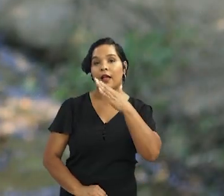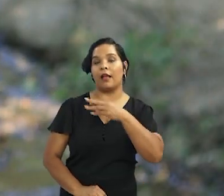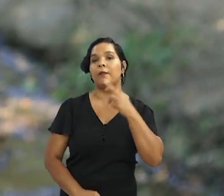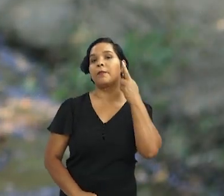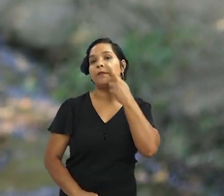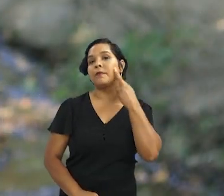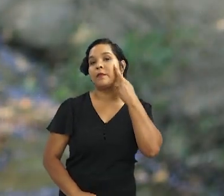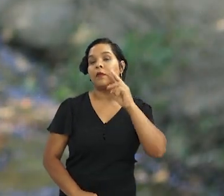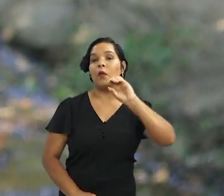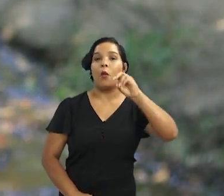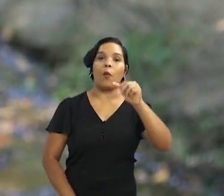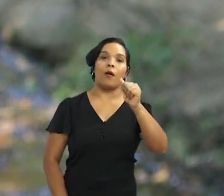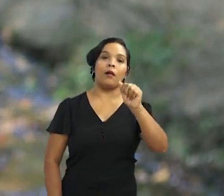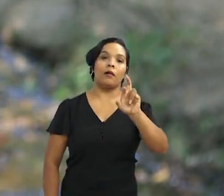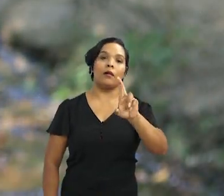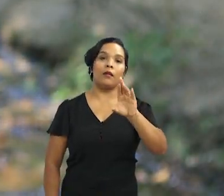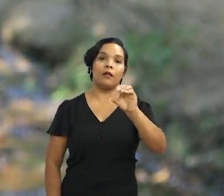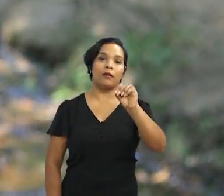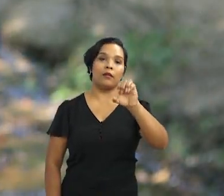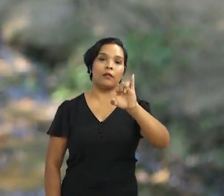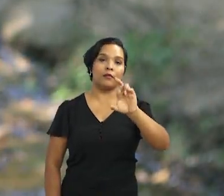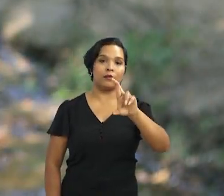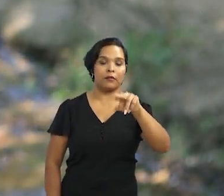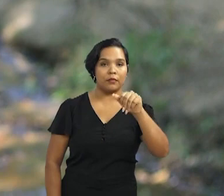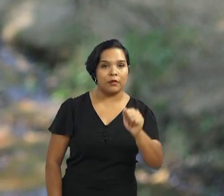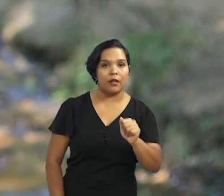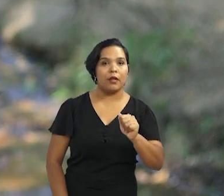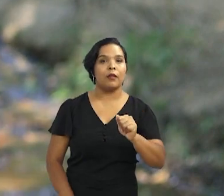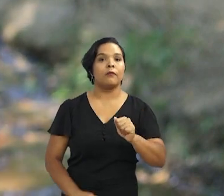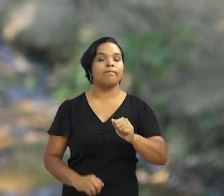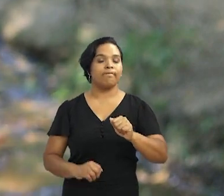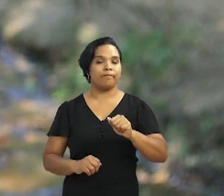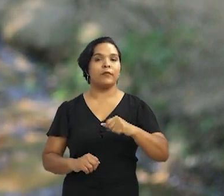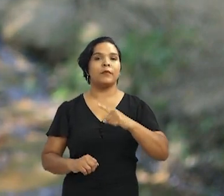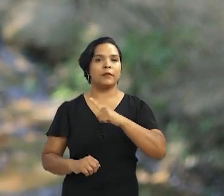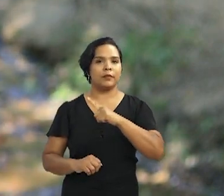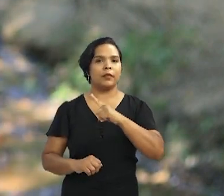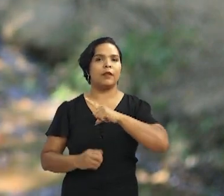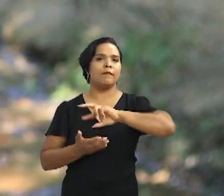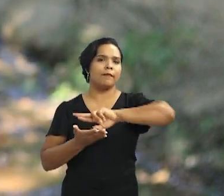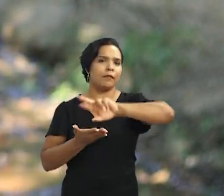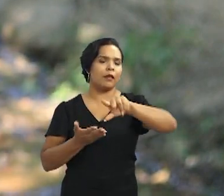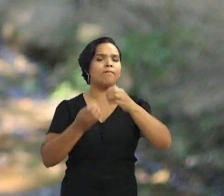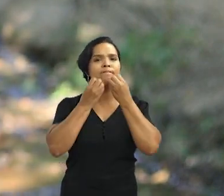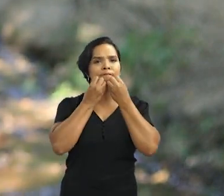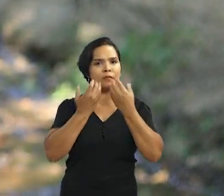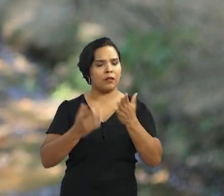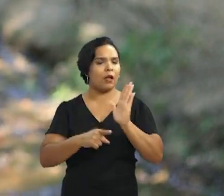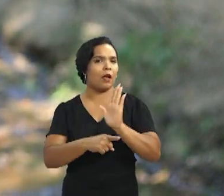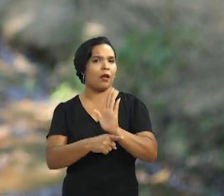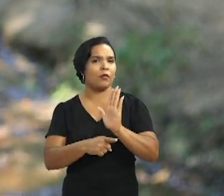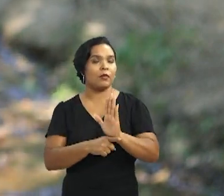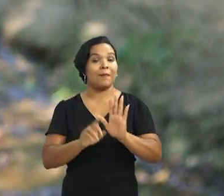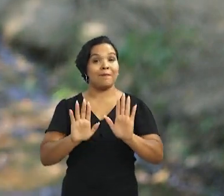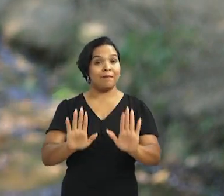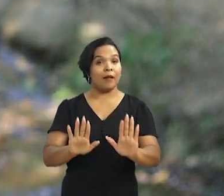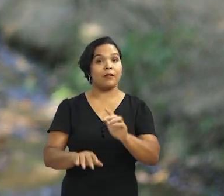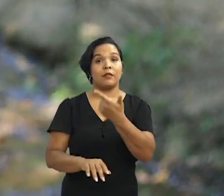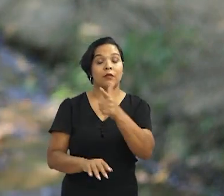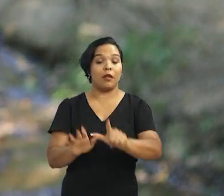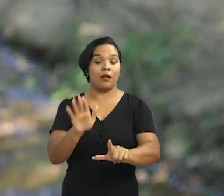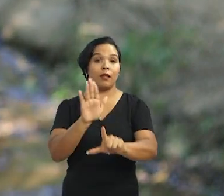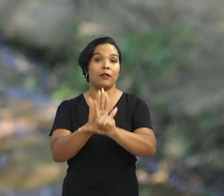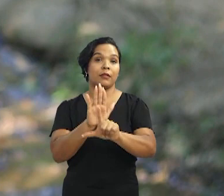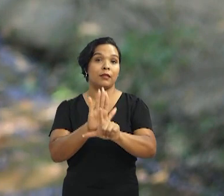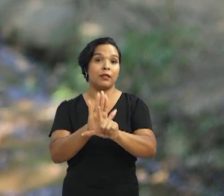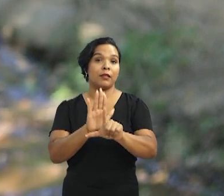A pimenta rosa ou aroeira vermelha é uma especiaria amplamente consumida no Brasil, que possui diversos benefícios. Porém, ainda